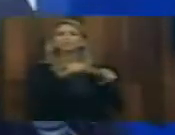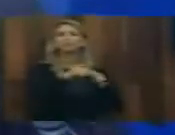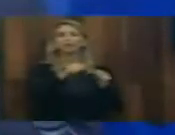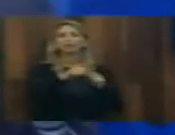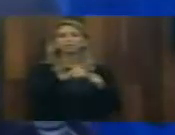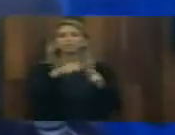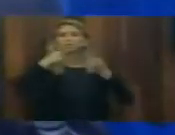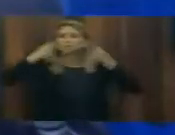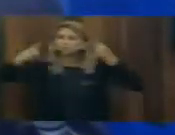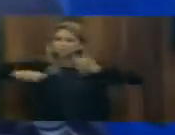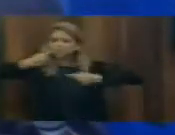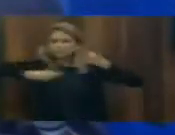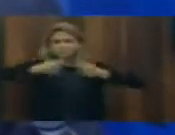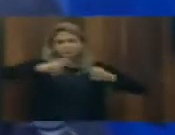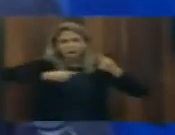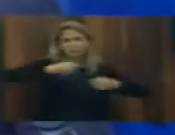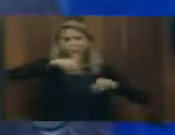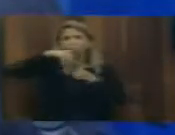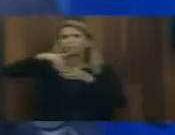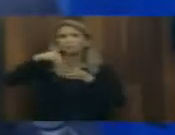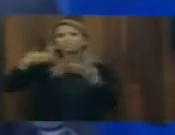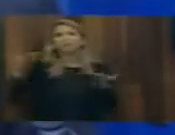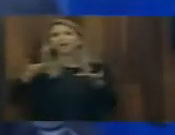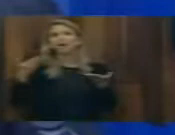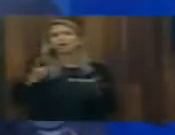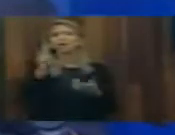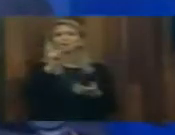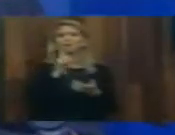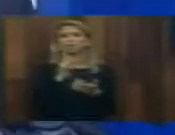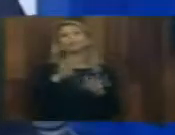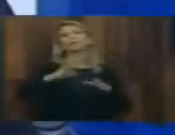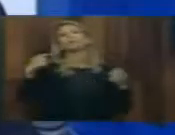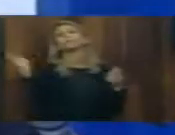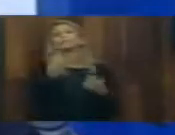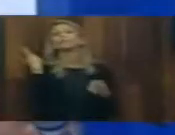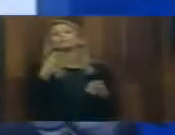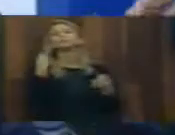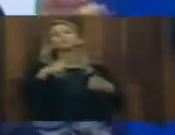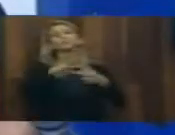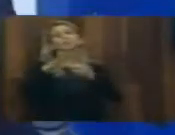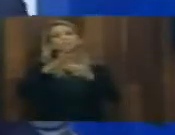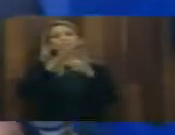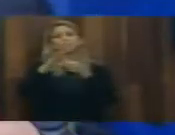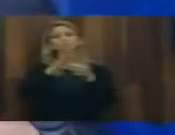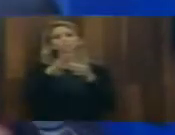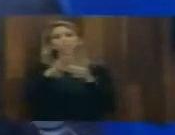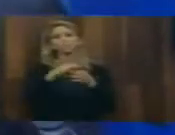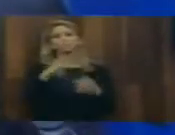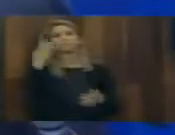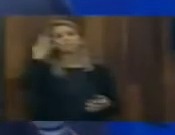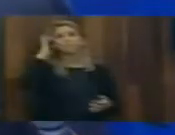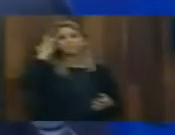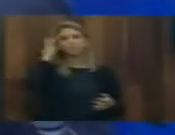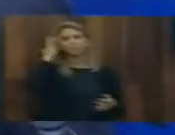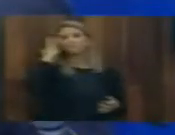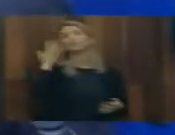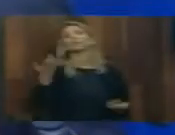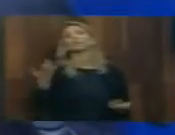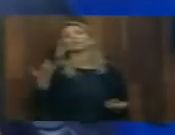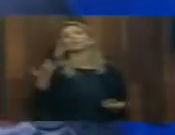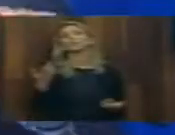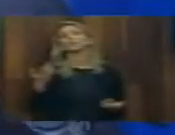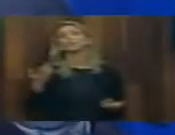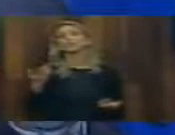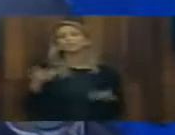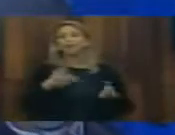frente. Agora, nós temos que unir os nossos discursos para que a gente possa dar a solução, achar a solução para Cabo Frio. Ninguém